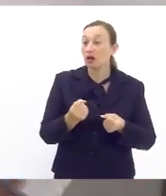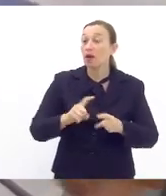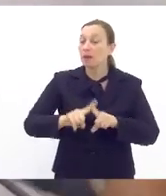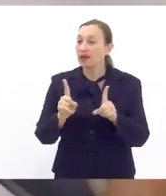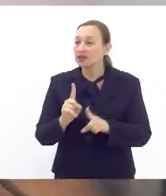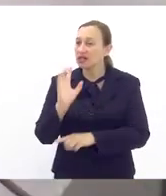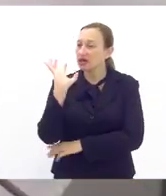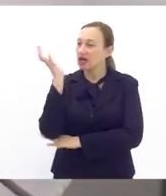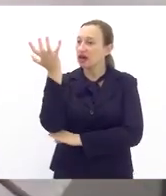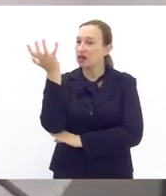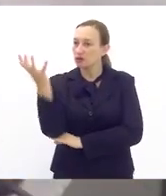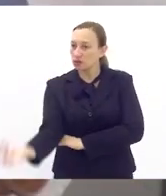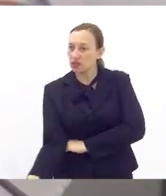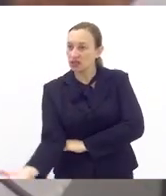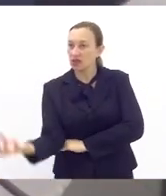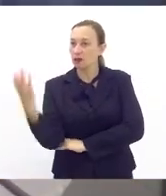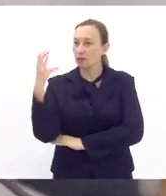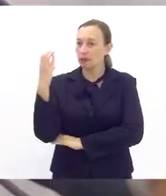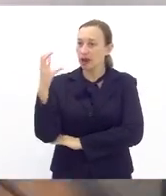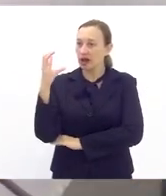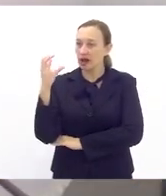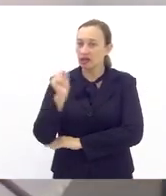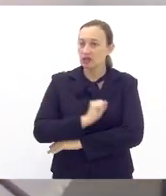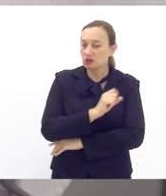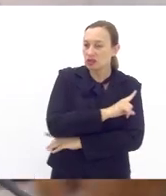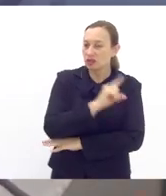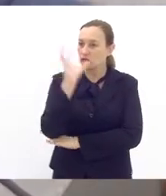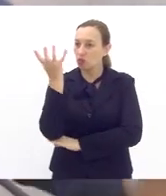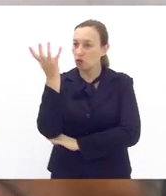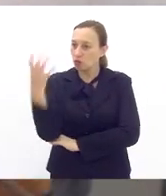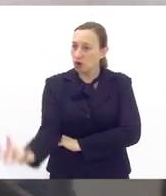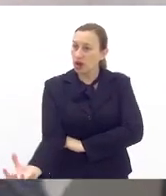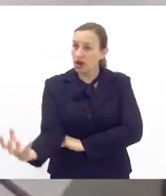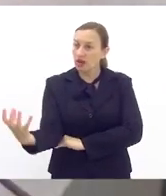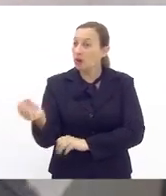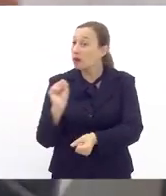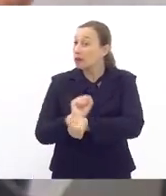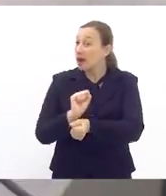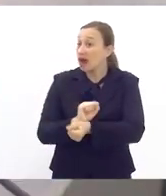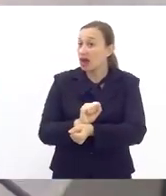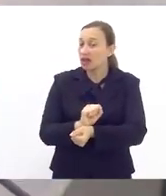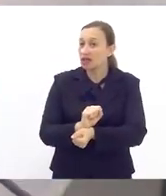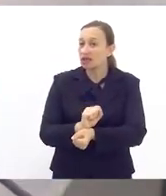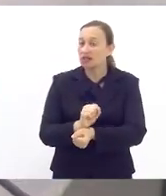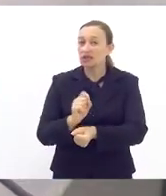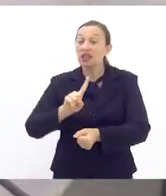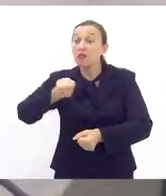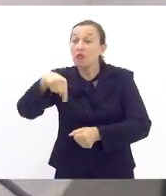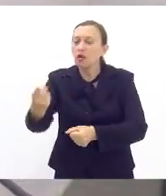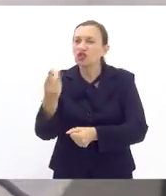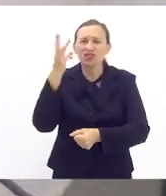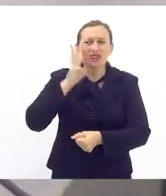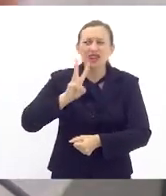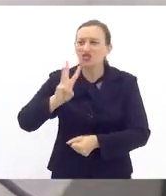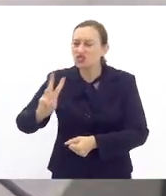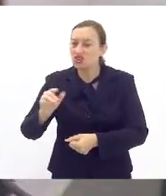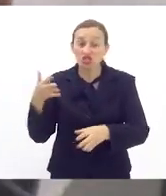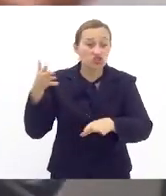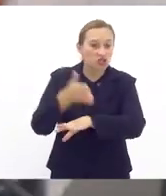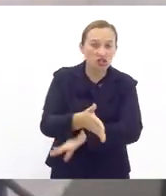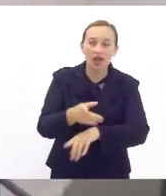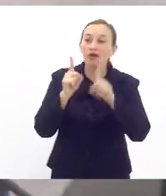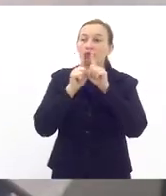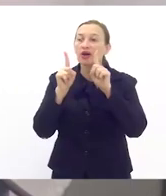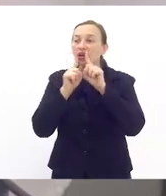árvore Niterói para Niterói caiu uma arma em São Gonçalo parece em São Gonçalo calma aí e vai chegar em Maricá três quatro dias depois que é o que nós temos esse celular